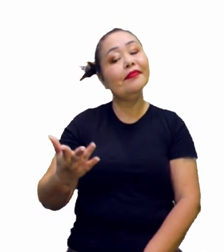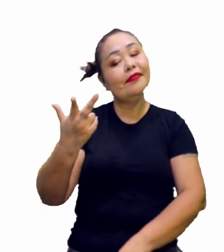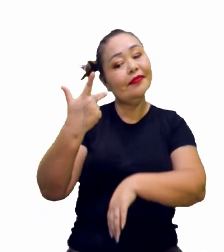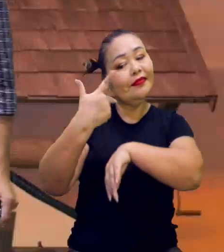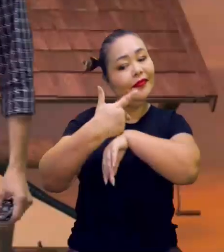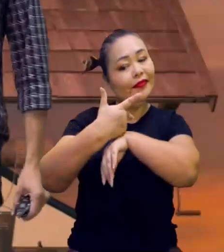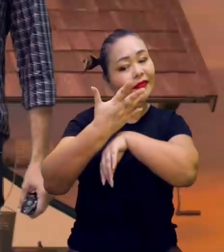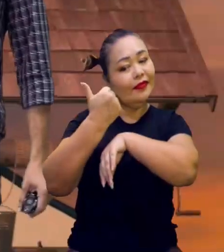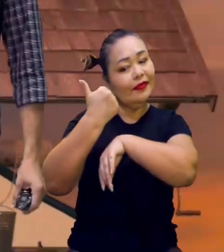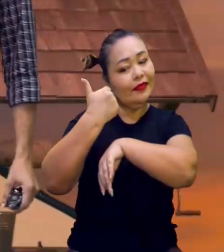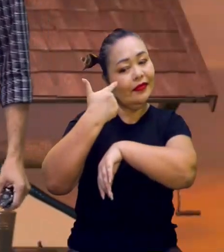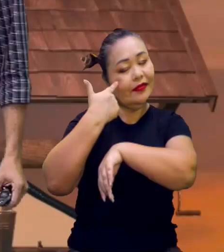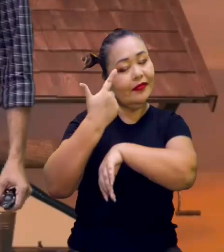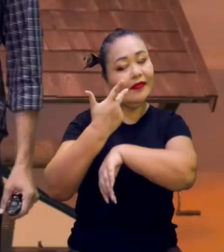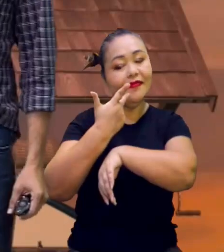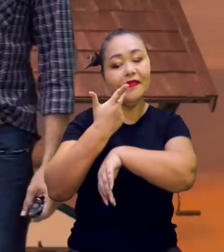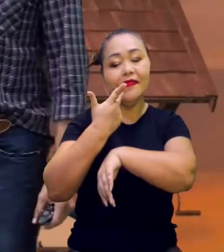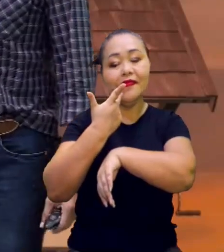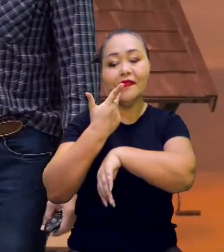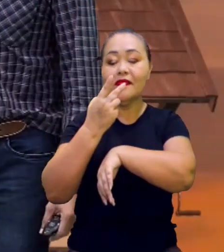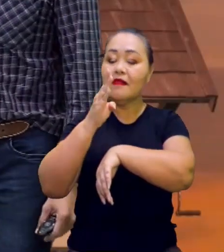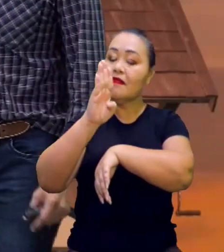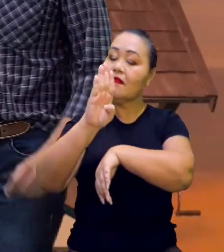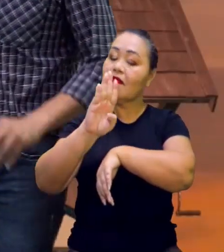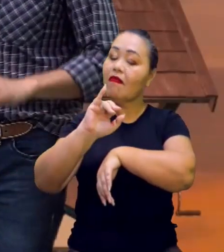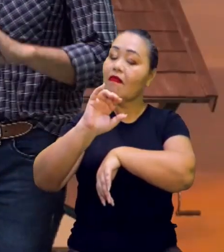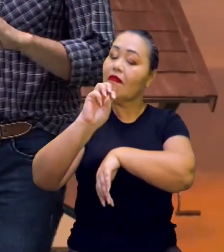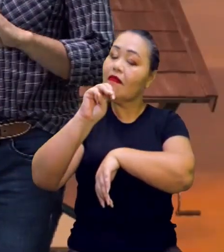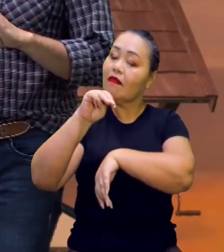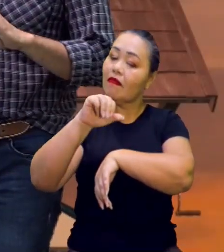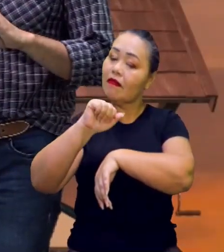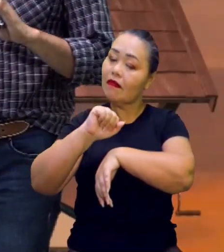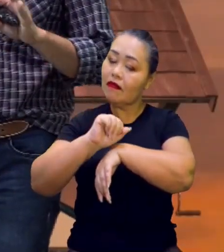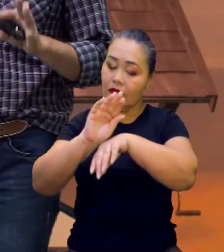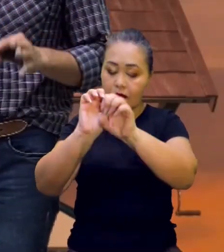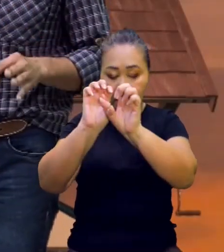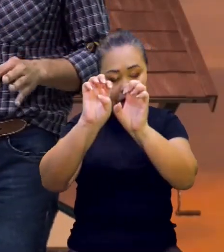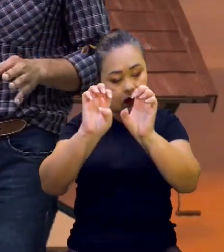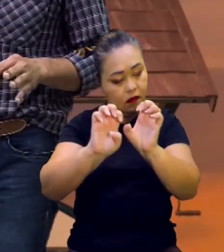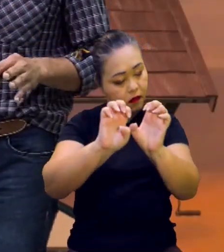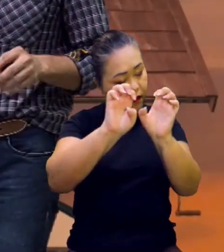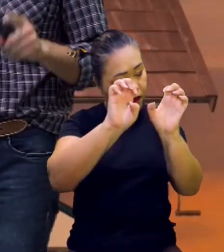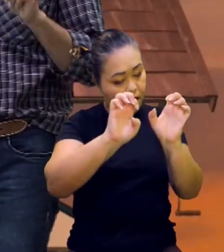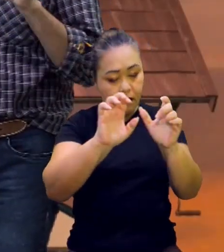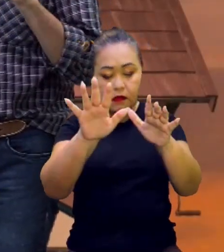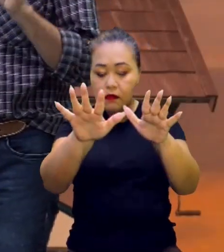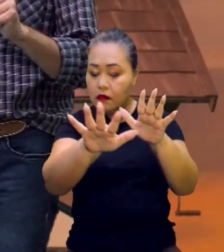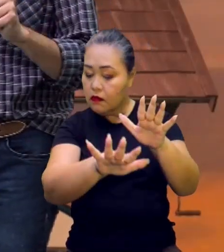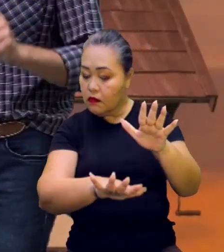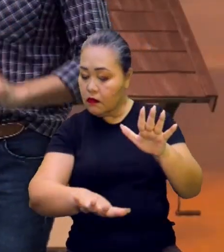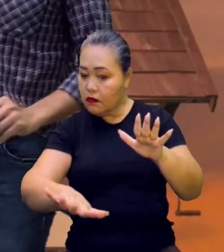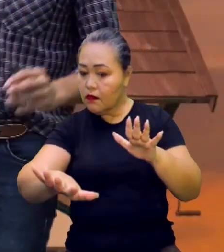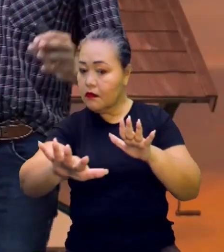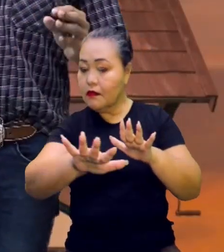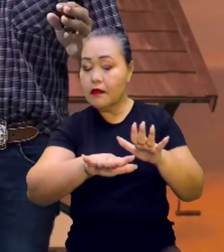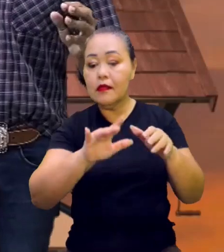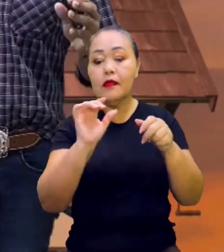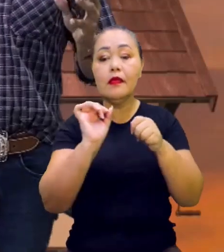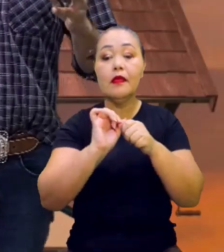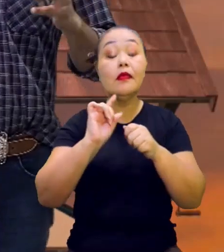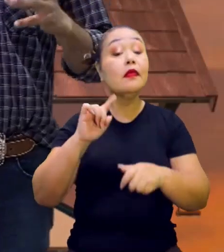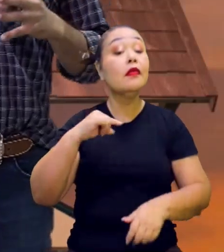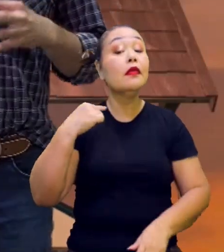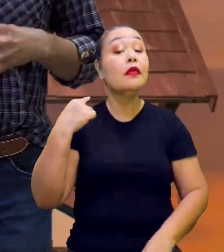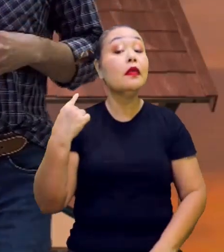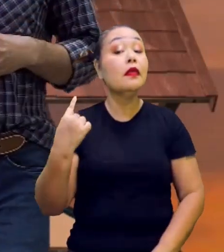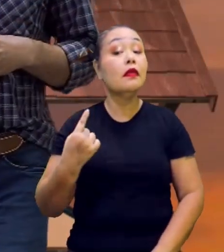meus queridos, quando a gente está falando de bioma, quando nós estamos falando de estrutura daquele ambiente no qual nós vamos fazer